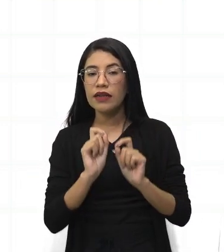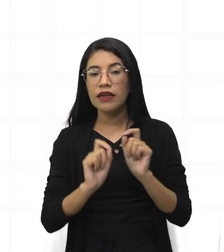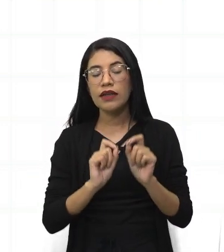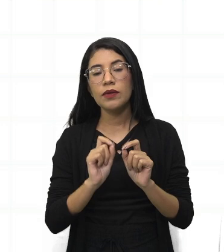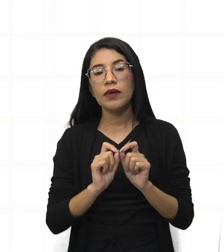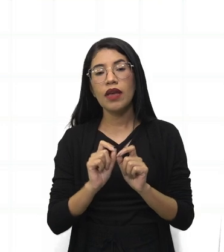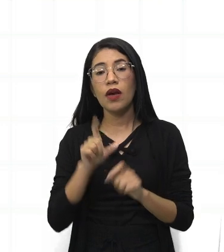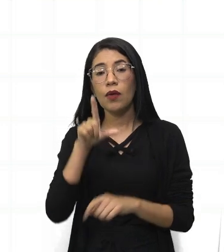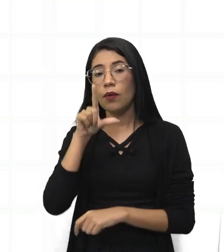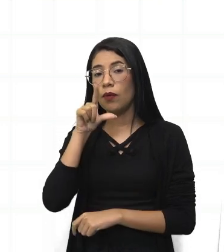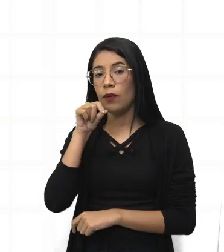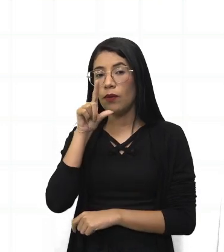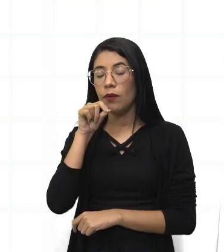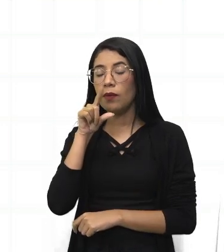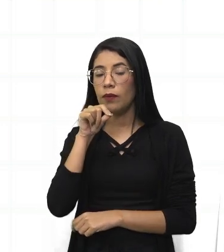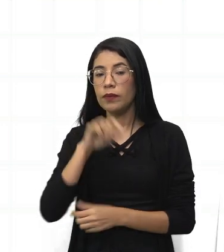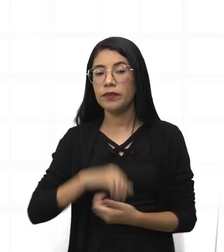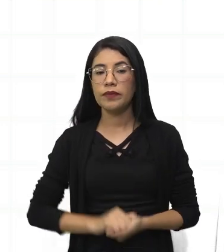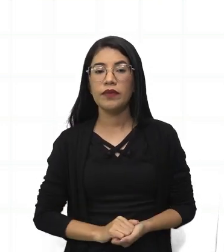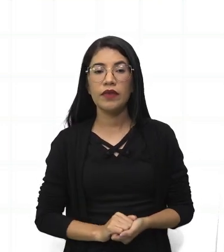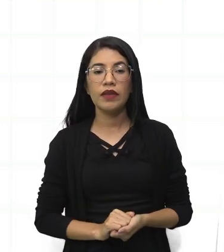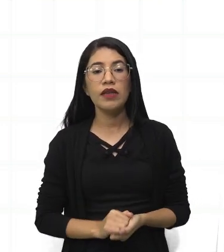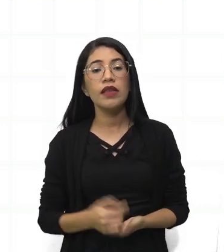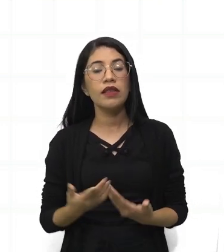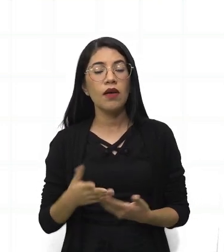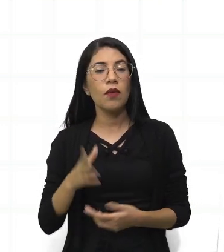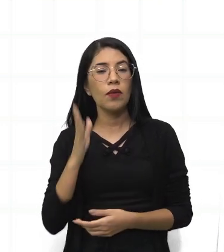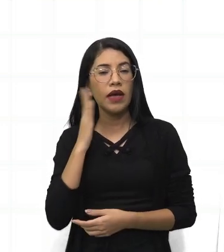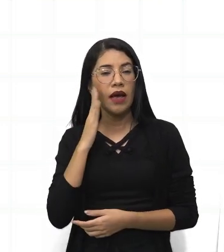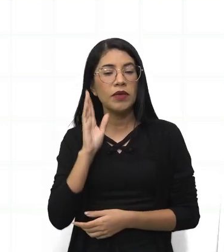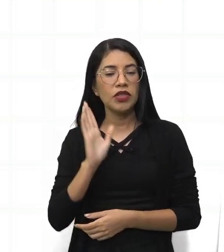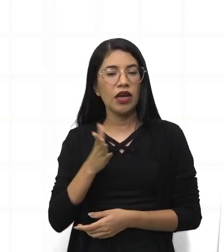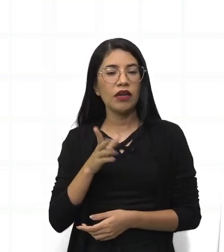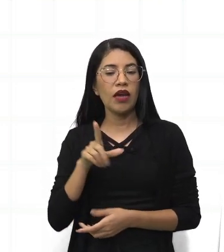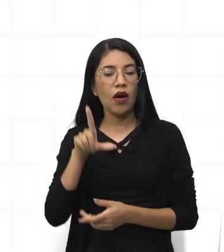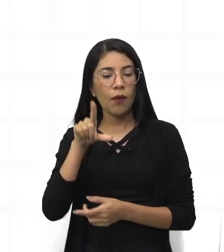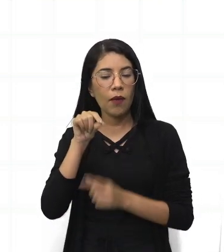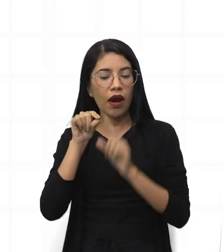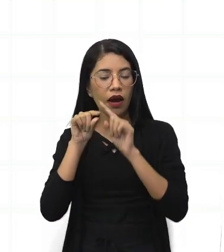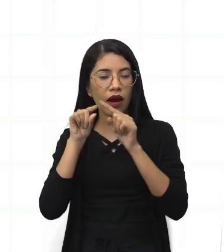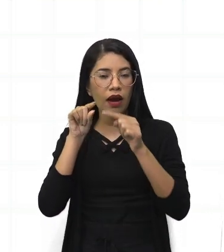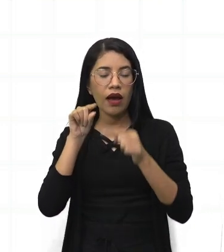descrevendo o tucano, né? Então, a gente já sabe que esse animal tem um bico grande,